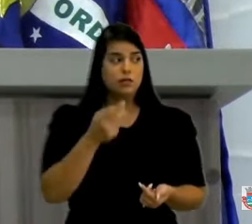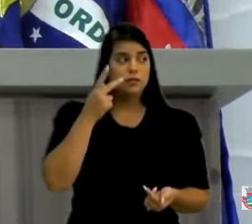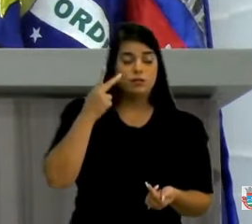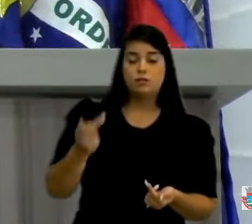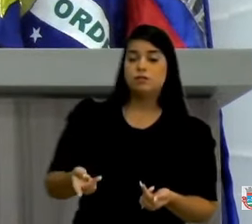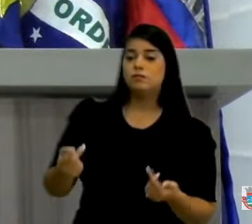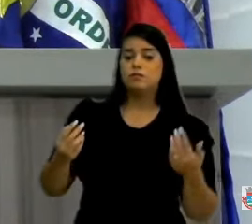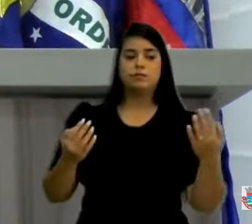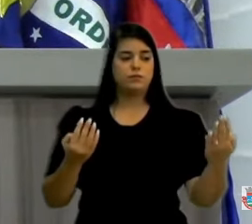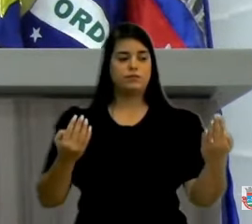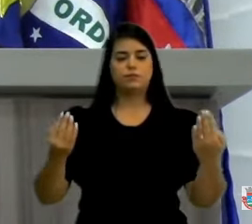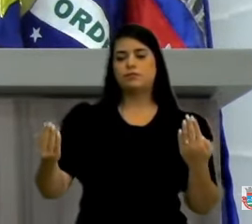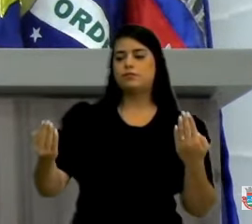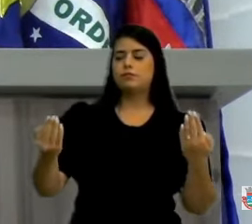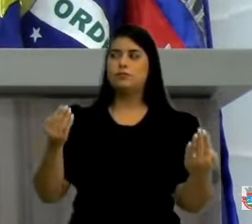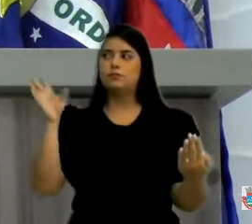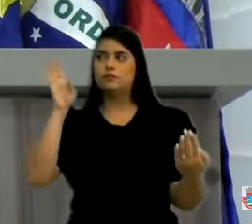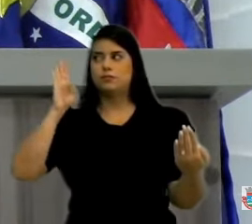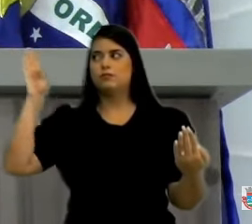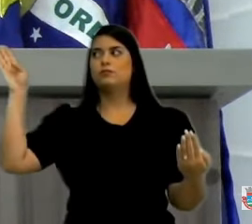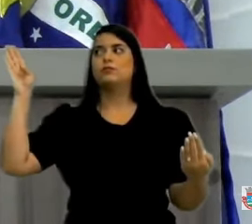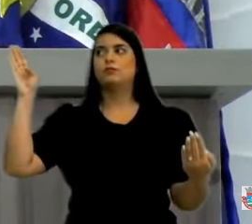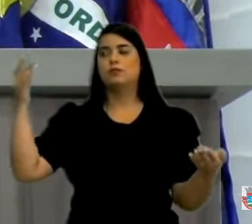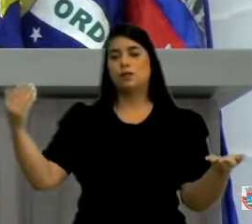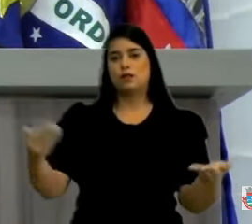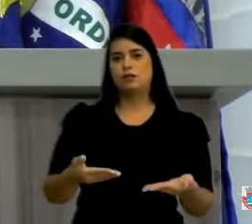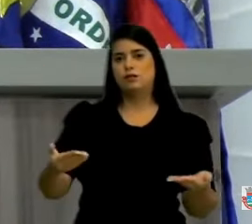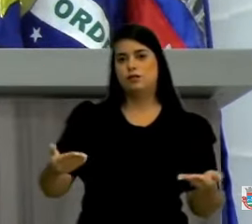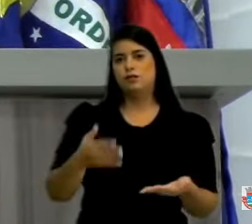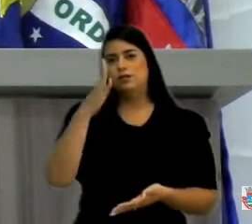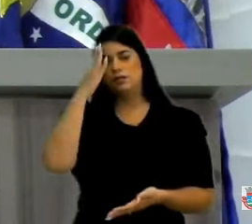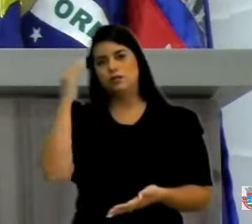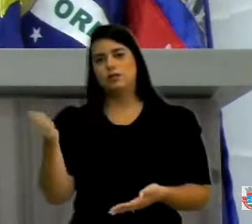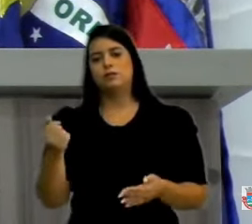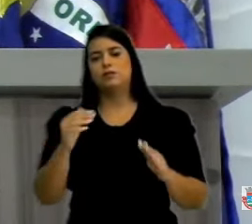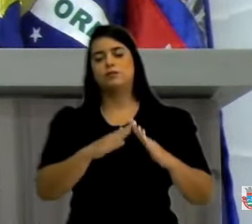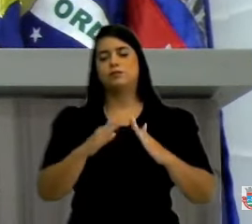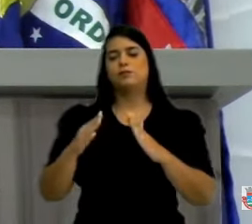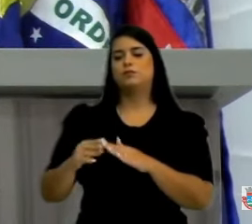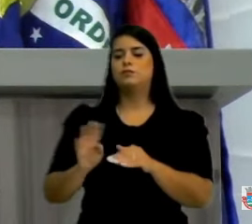para outro, hoje a gente sabe, e os moradores do bairro Santo Afonso, Rua